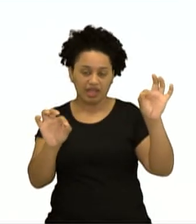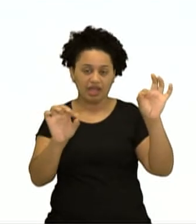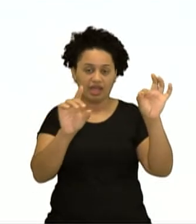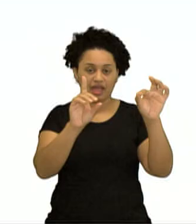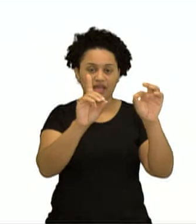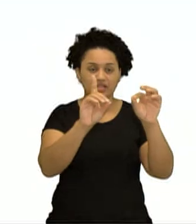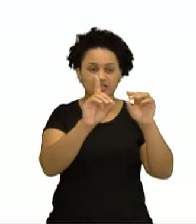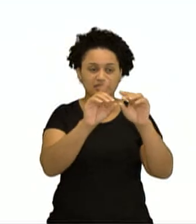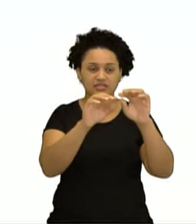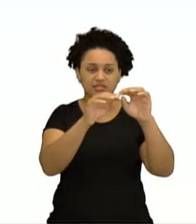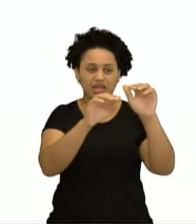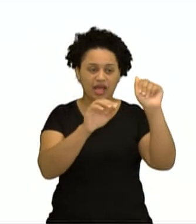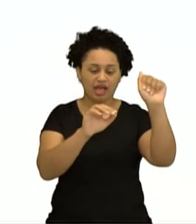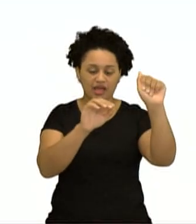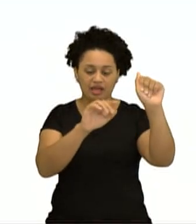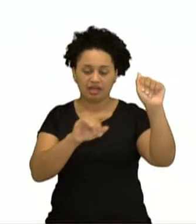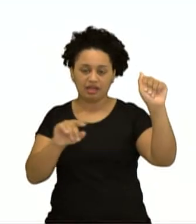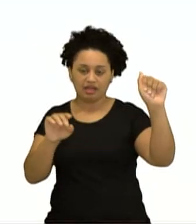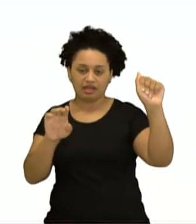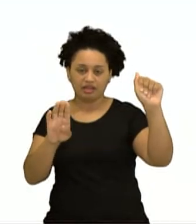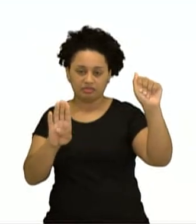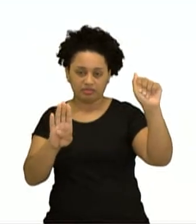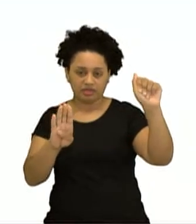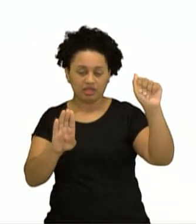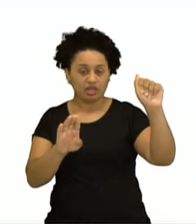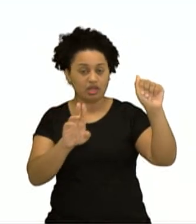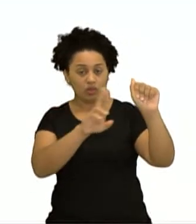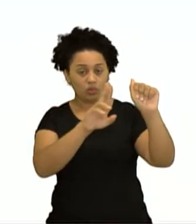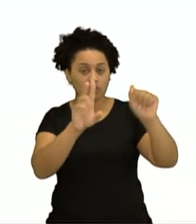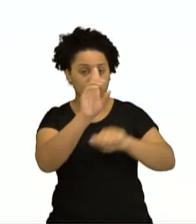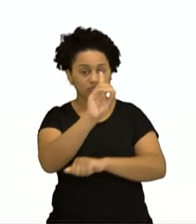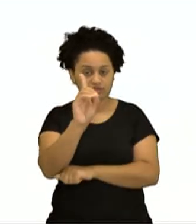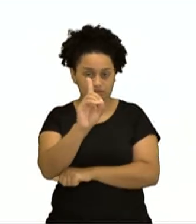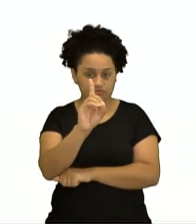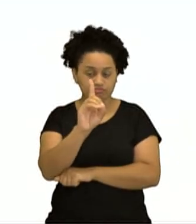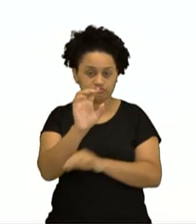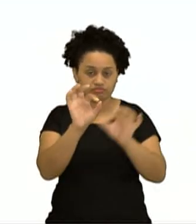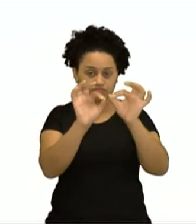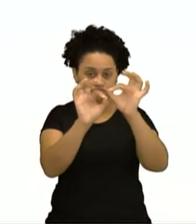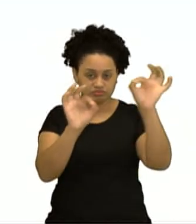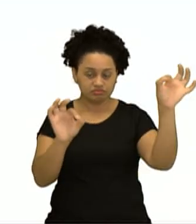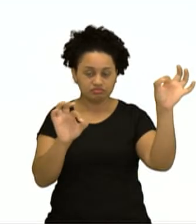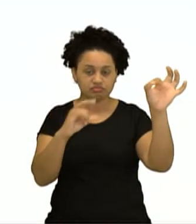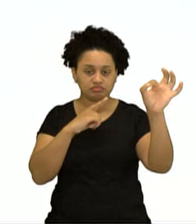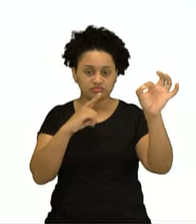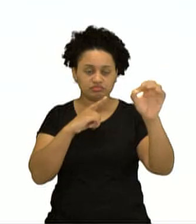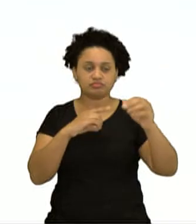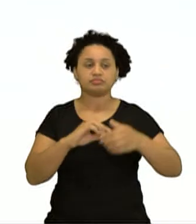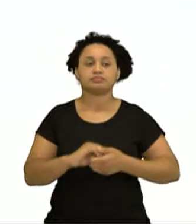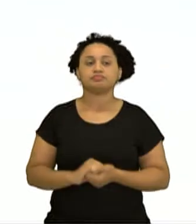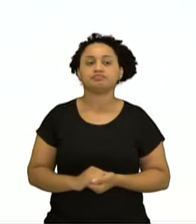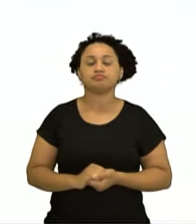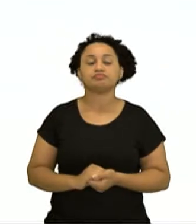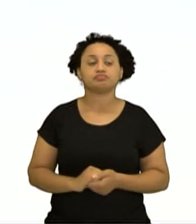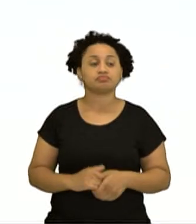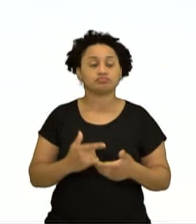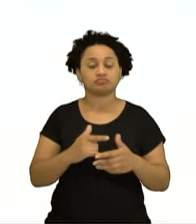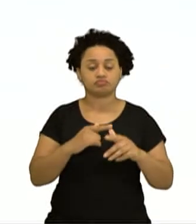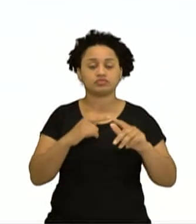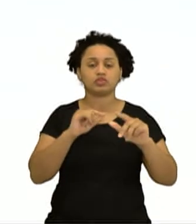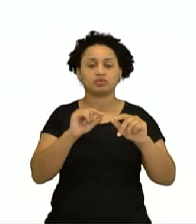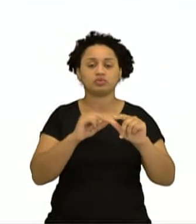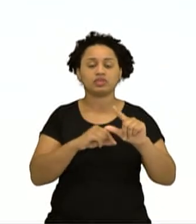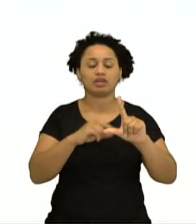união daqui do A com o B, que eu chamei de D, essa distância do barbante que está amarrado. Esse triângulo, aquele